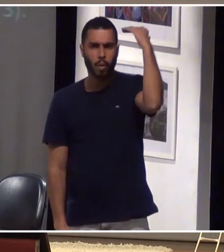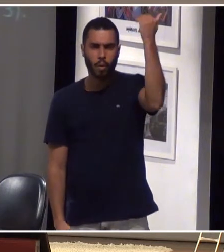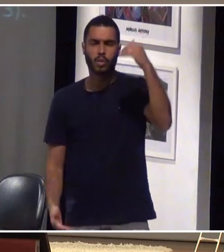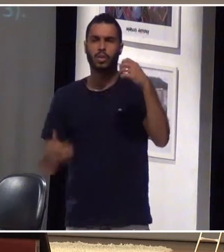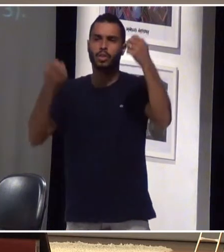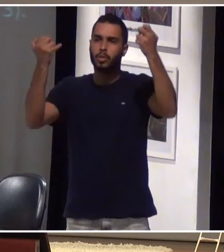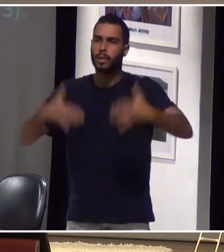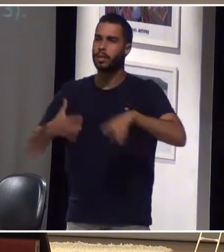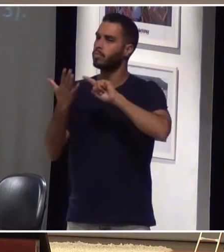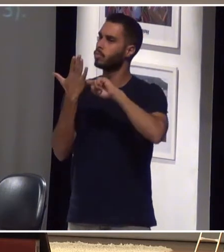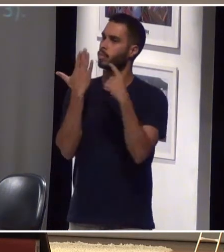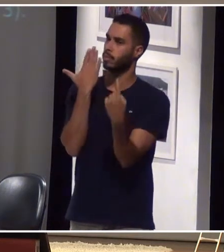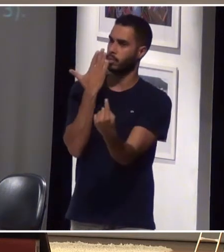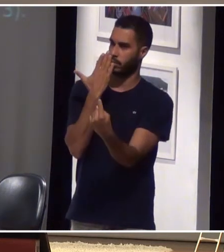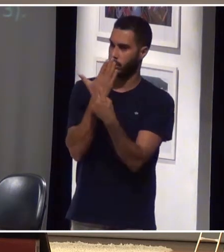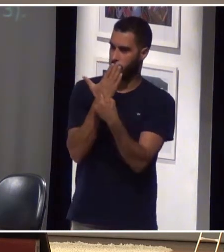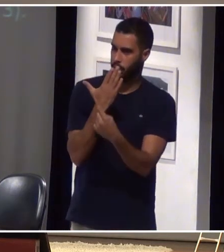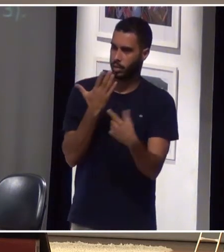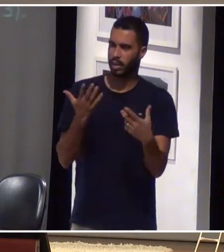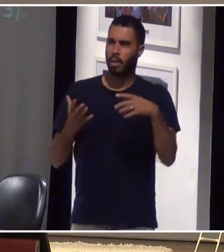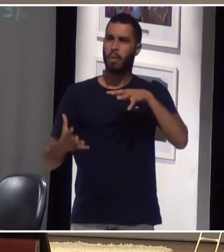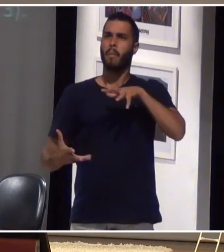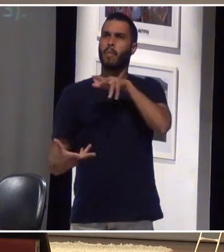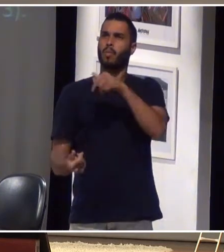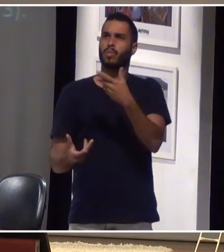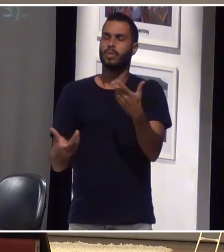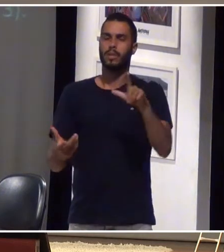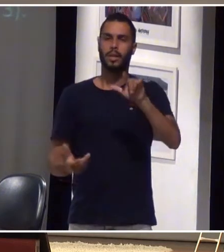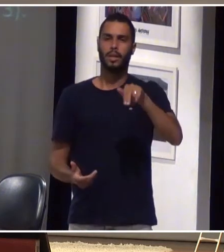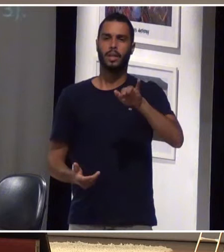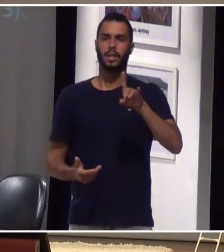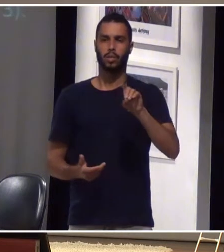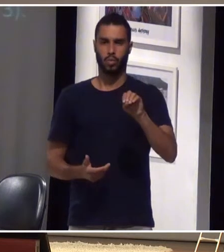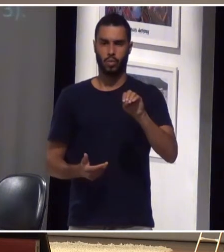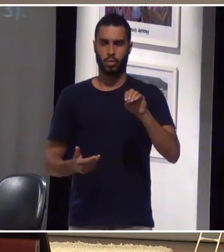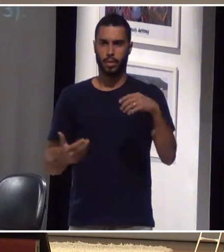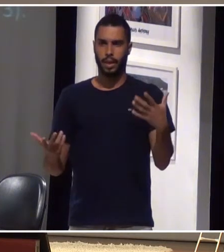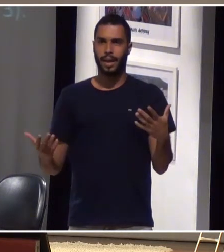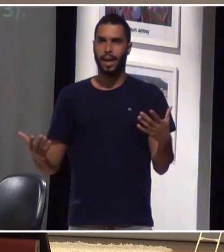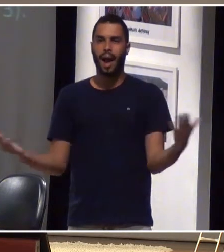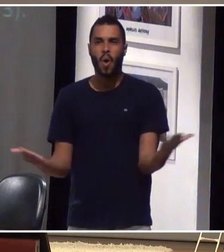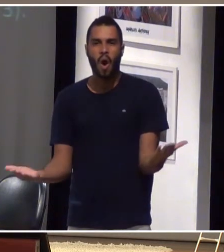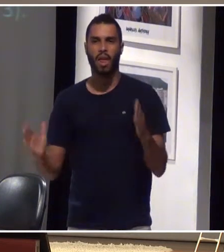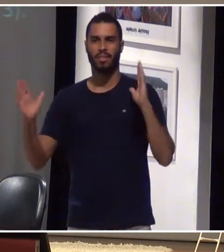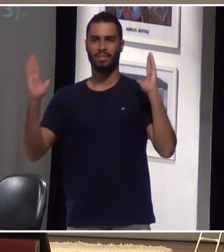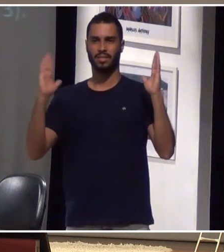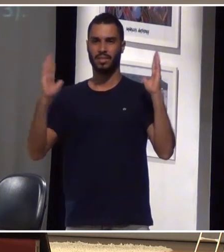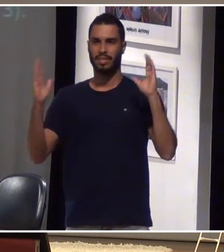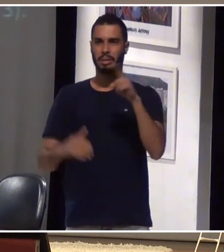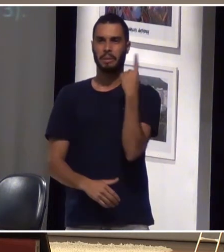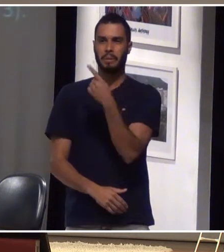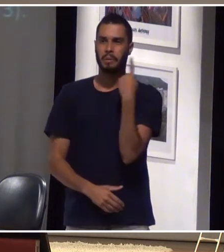a metáfora da liquidez, esse mundo líquido, para falar desse tempo que a gente está vivendo, onde